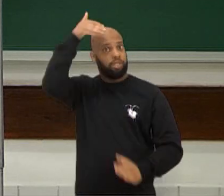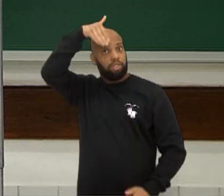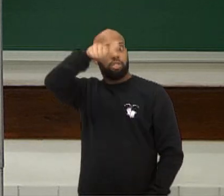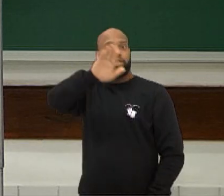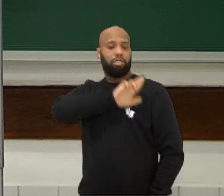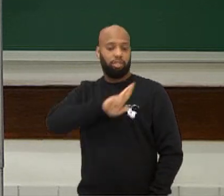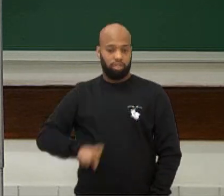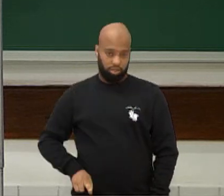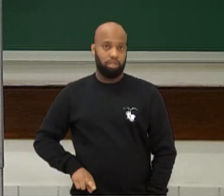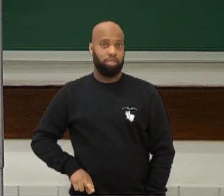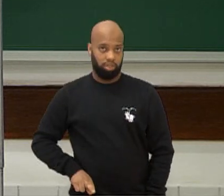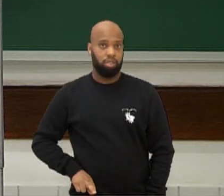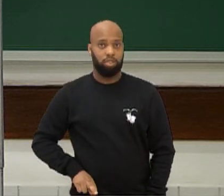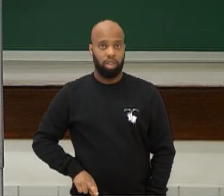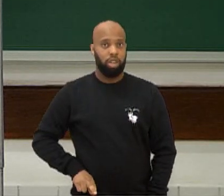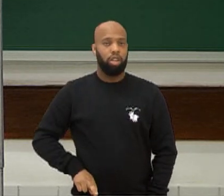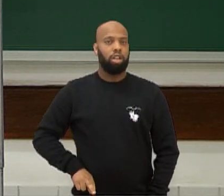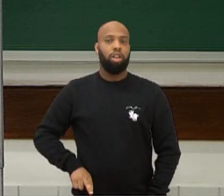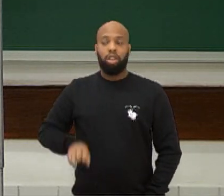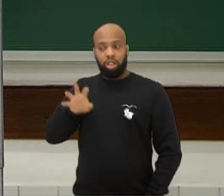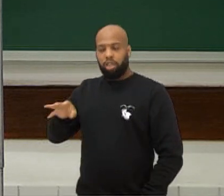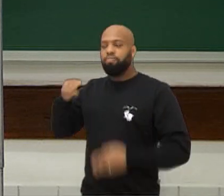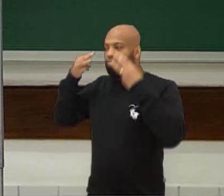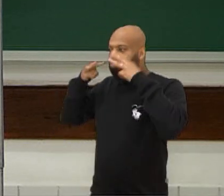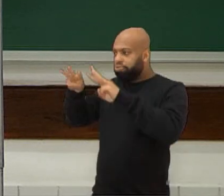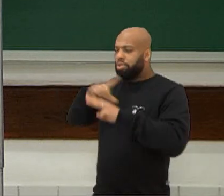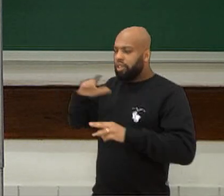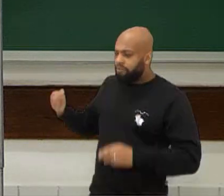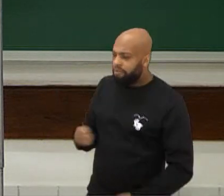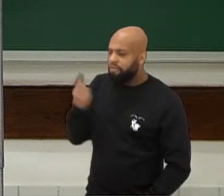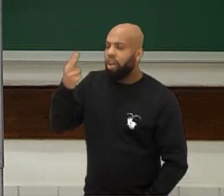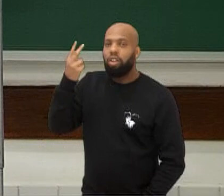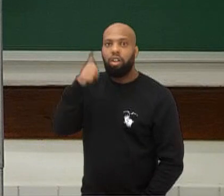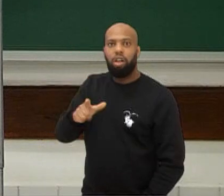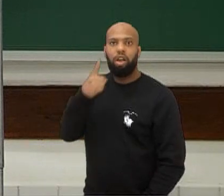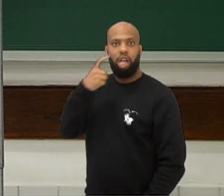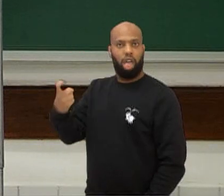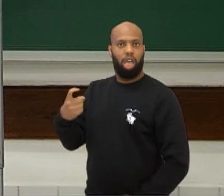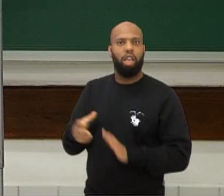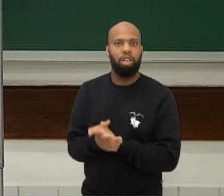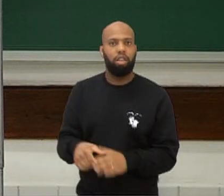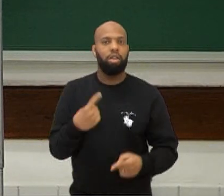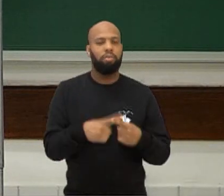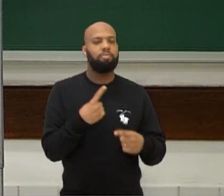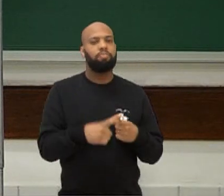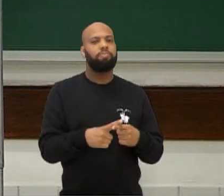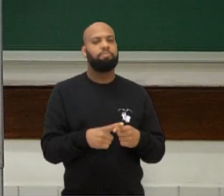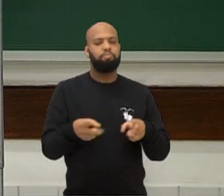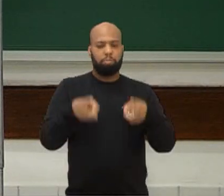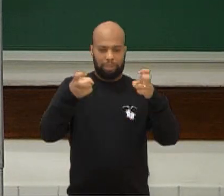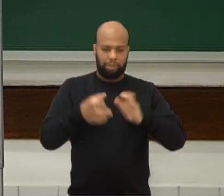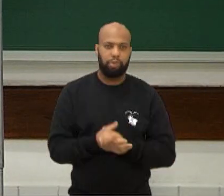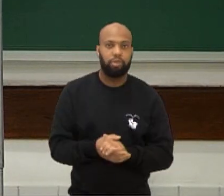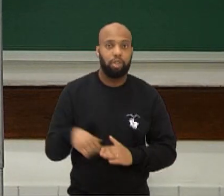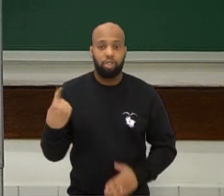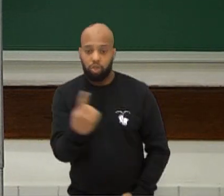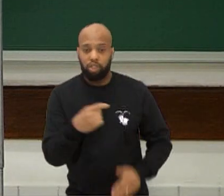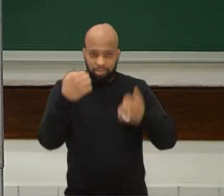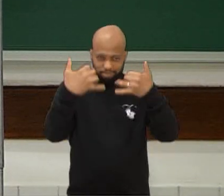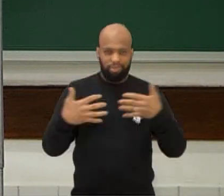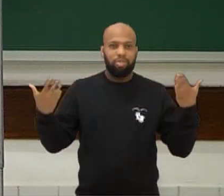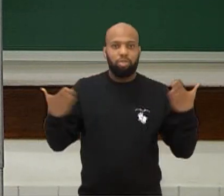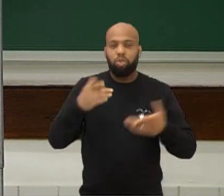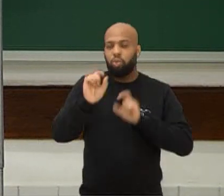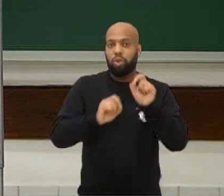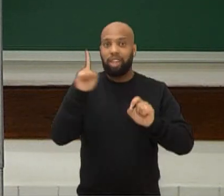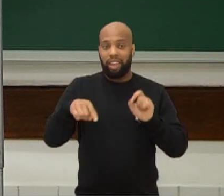é isso que o Maquiavel vai valorizar de uma maneira muito interessante. Porque percebam, nós estamos falando de um